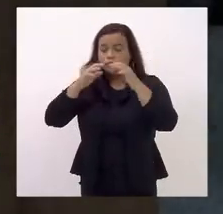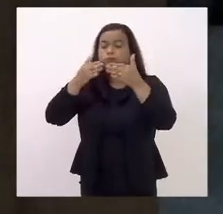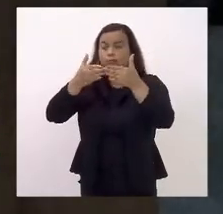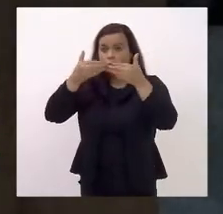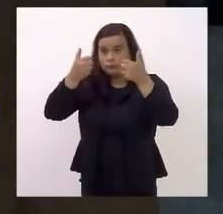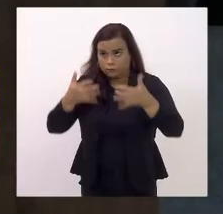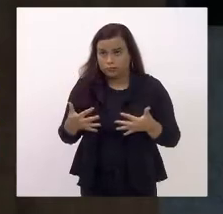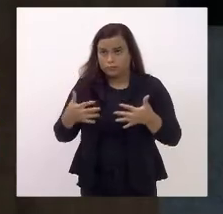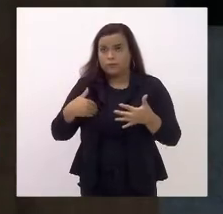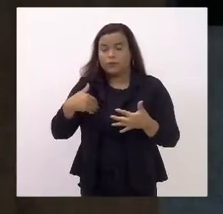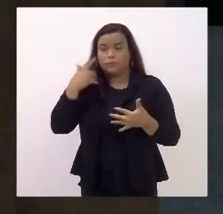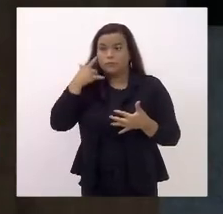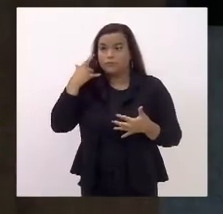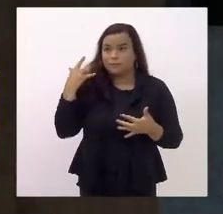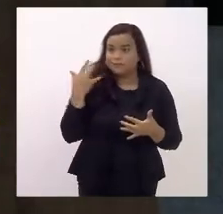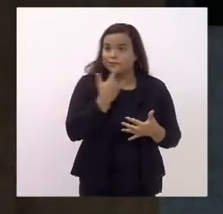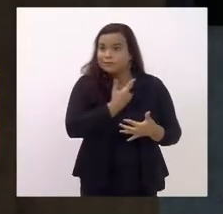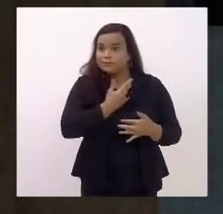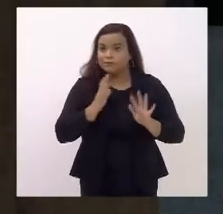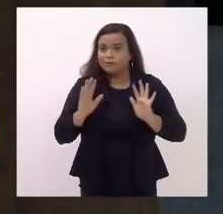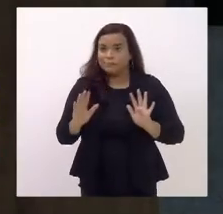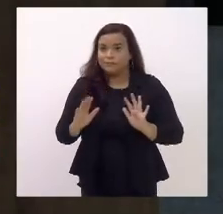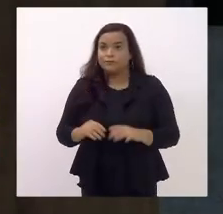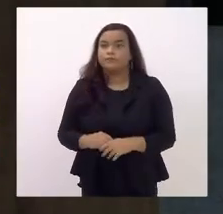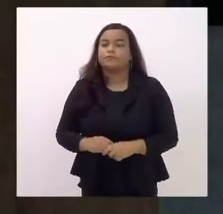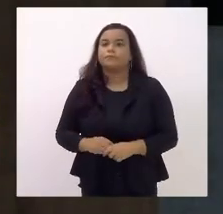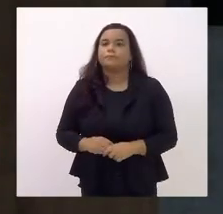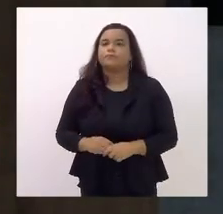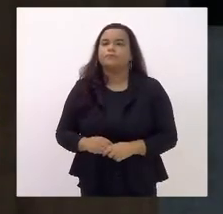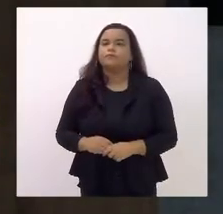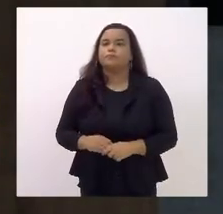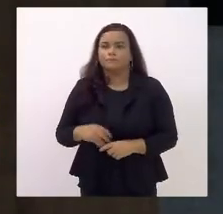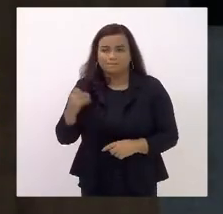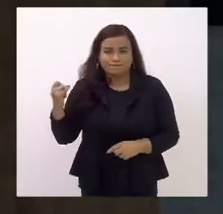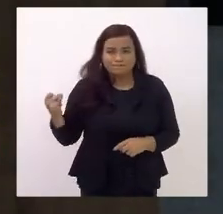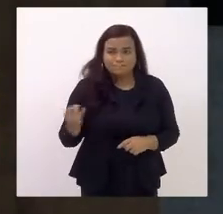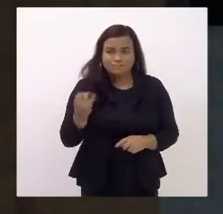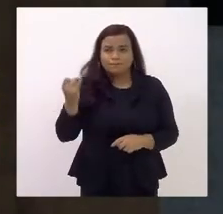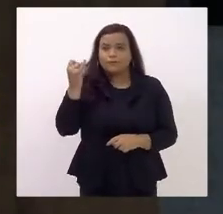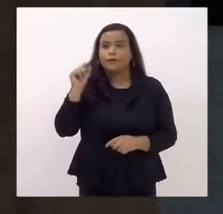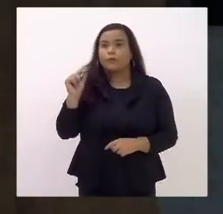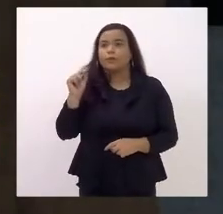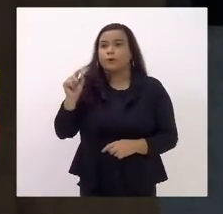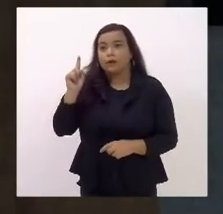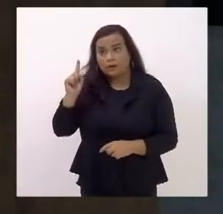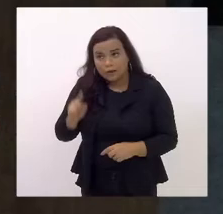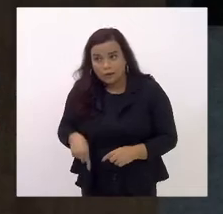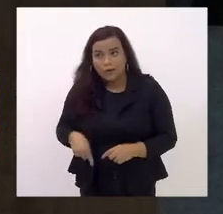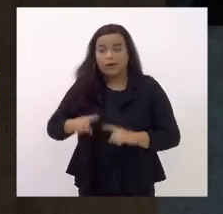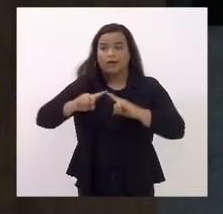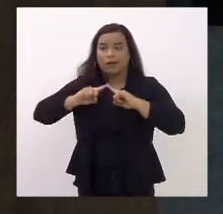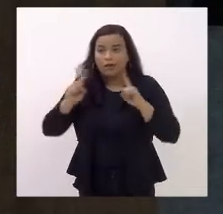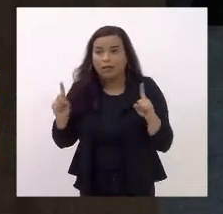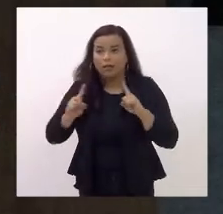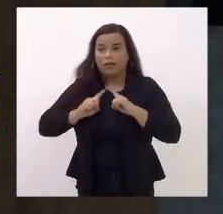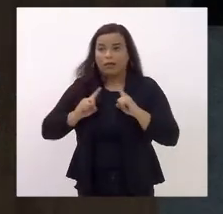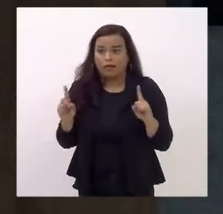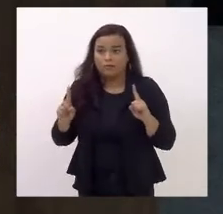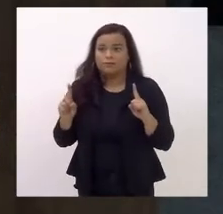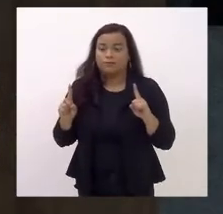vou até tirar a máscara, é concomitantemente uma reclamação.